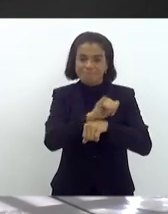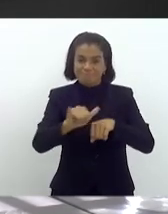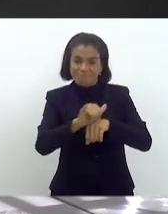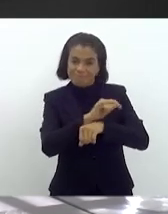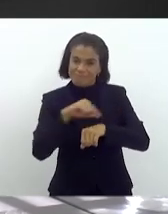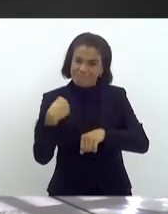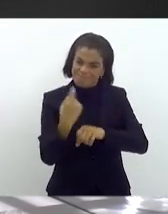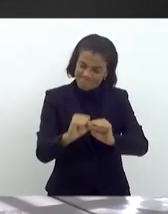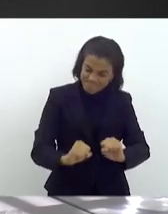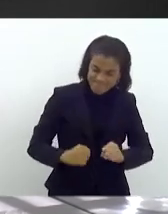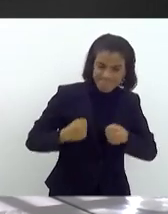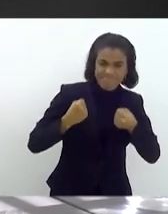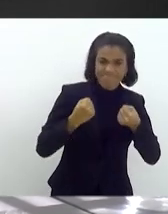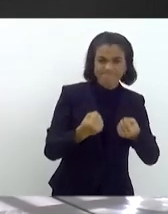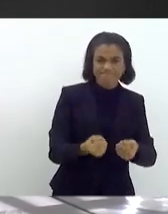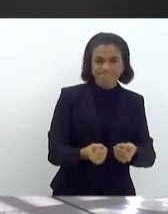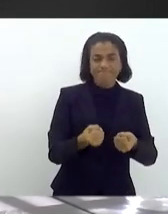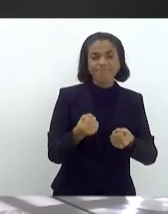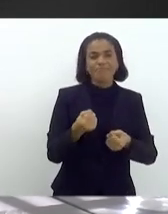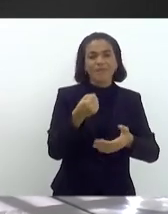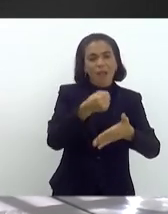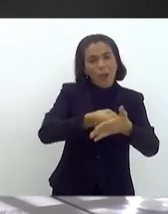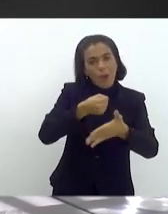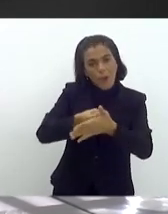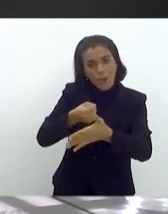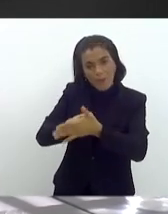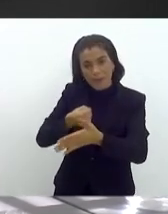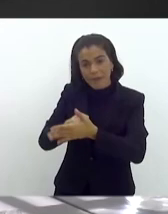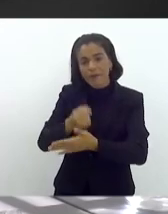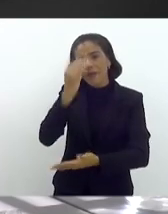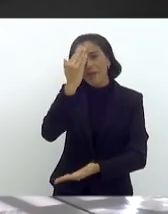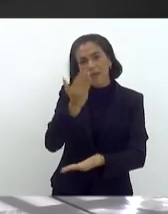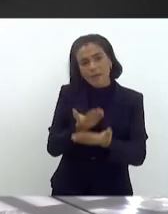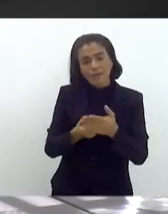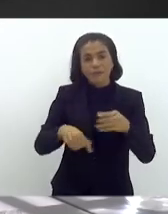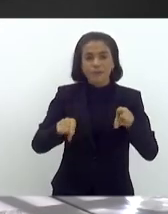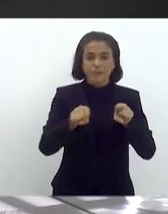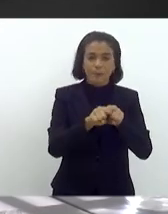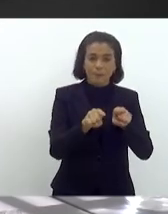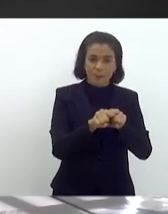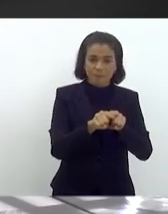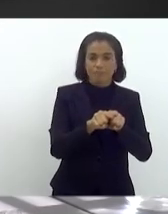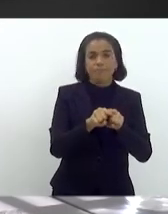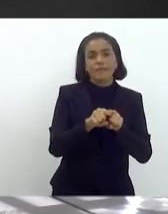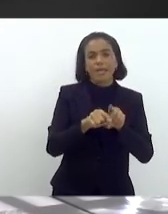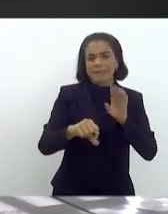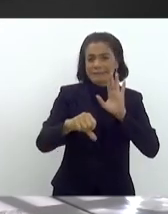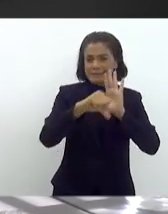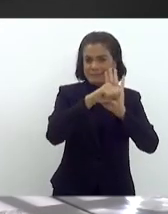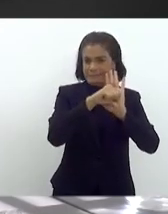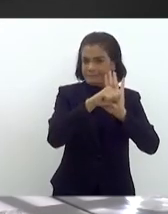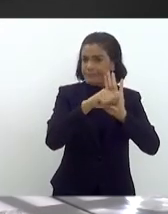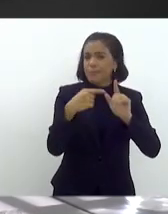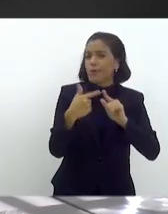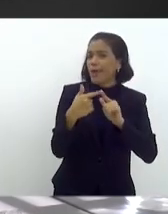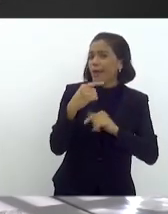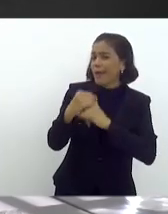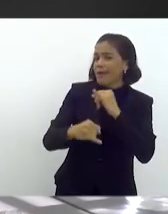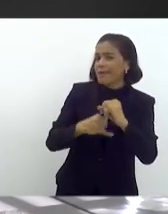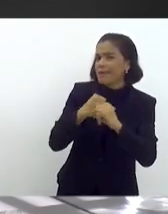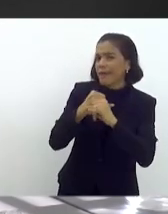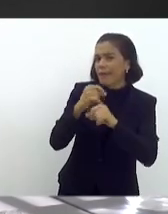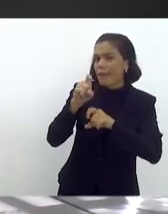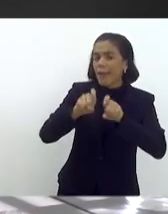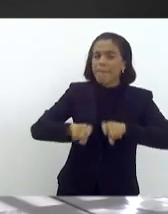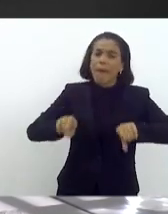mais força para que a gente possa estar combatendo e acredito também que esse crime porque a internet é uma coisa